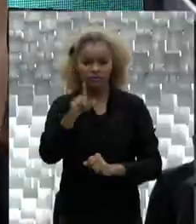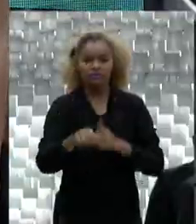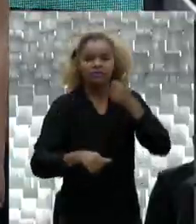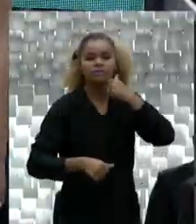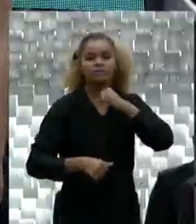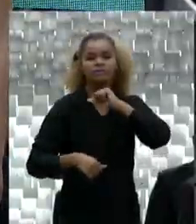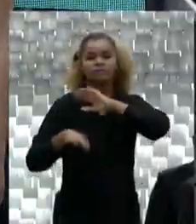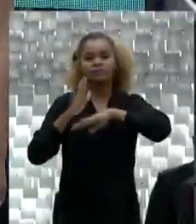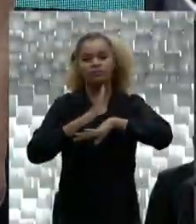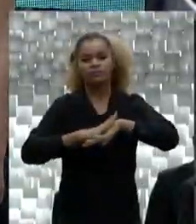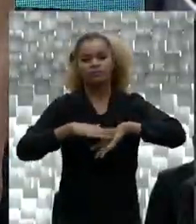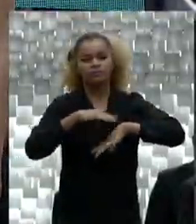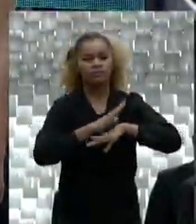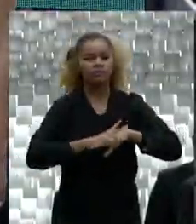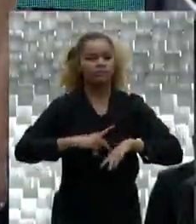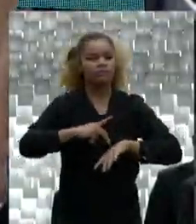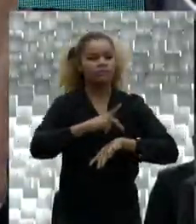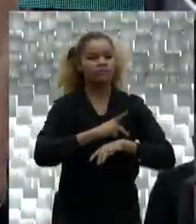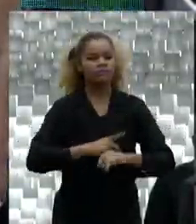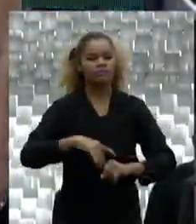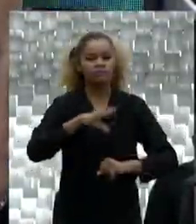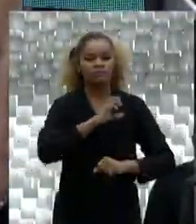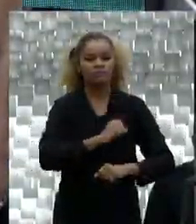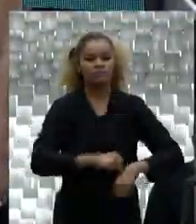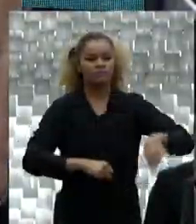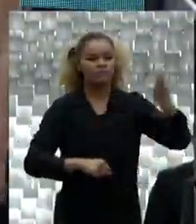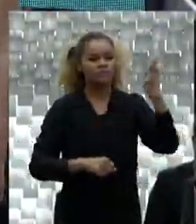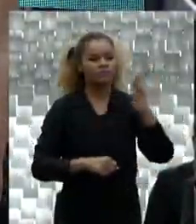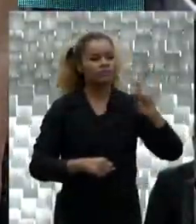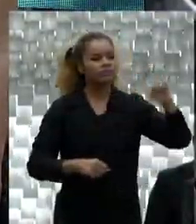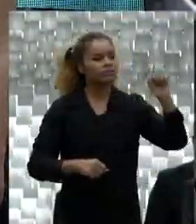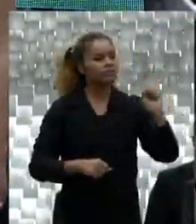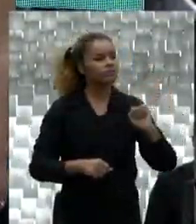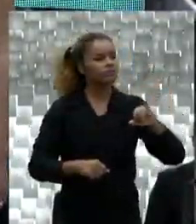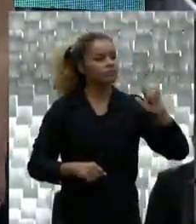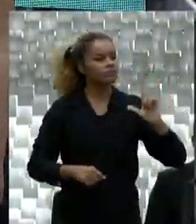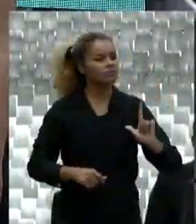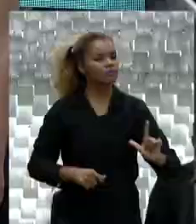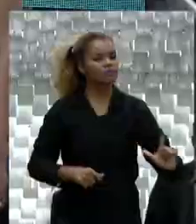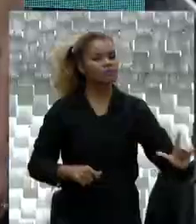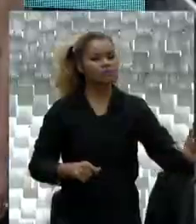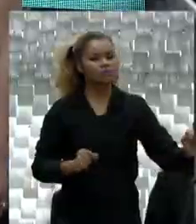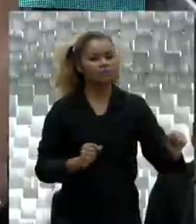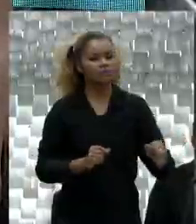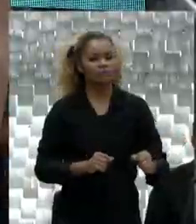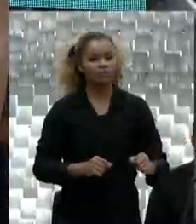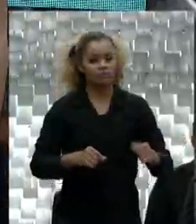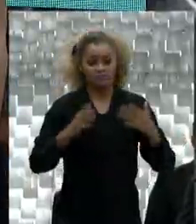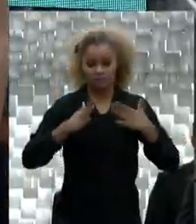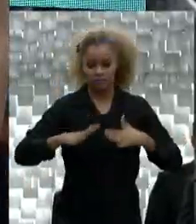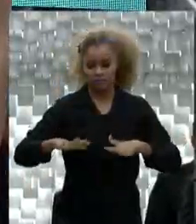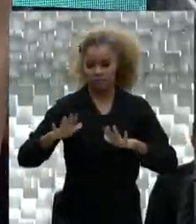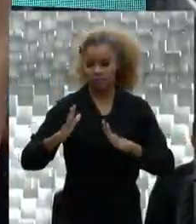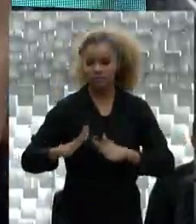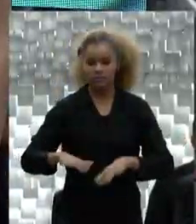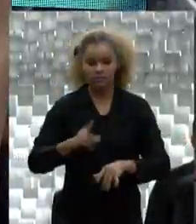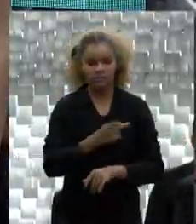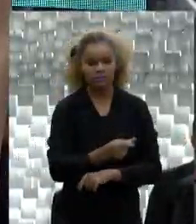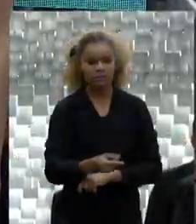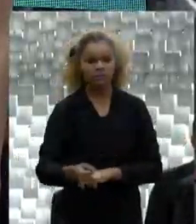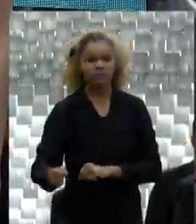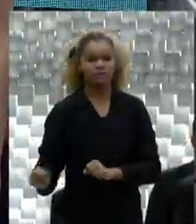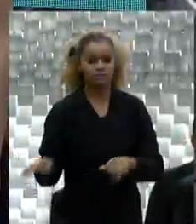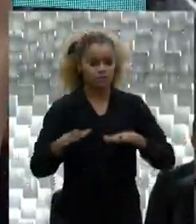deste solo és mãe gentil, pátria amada, Brasil.